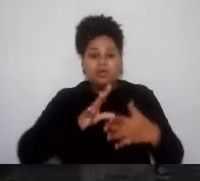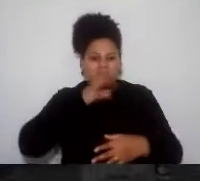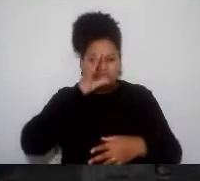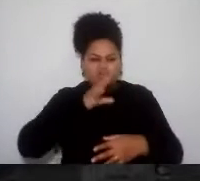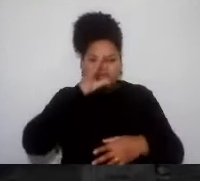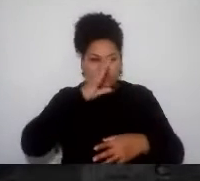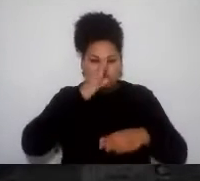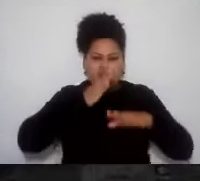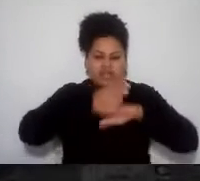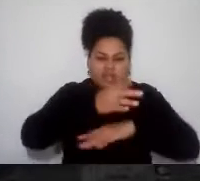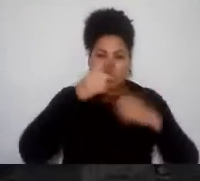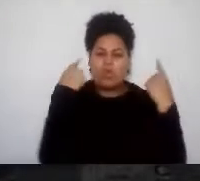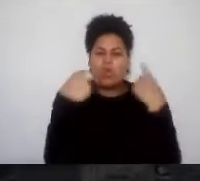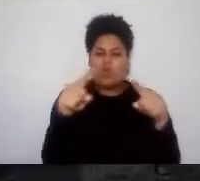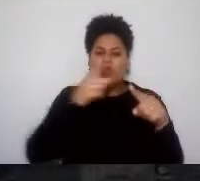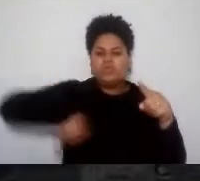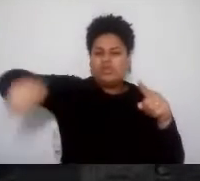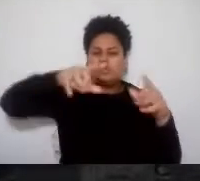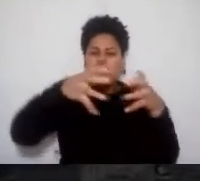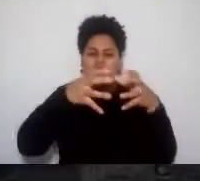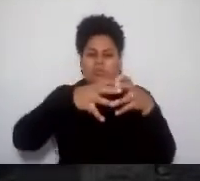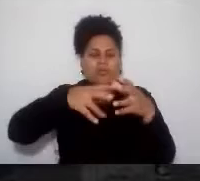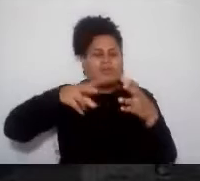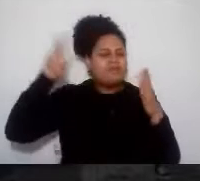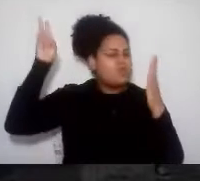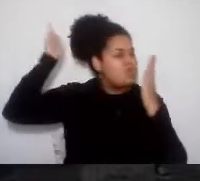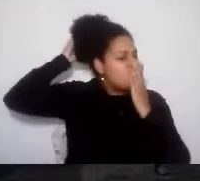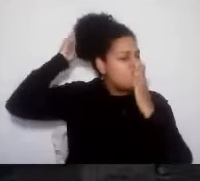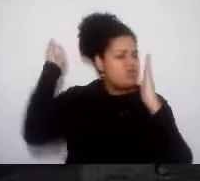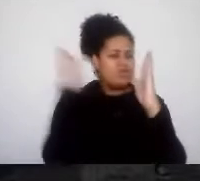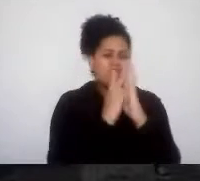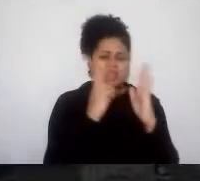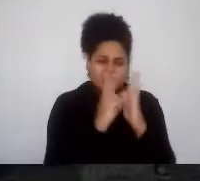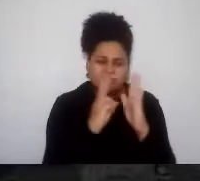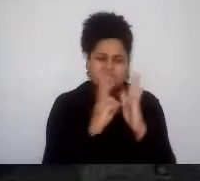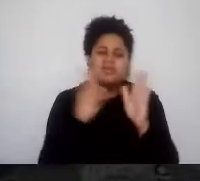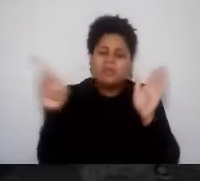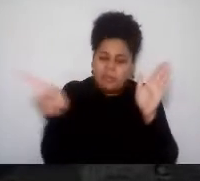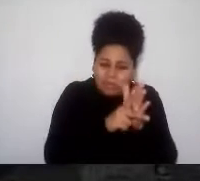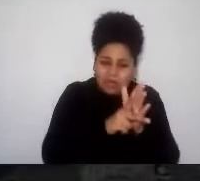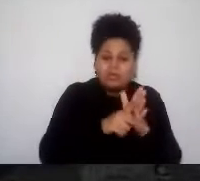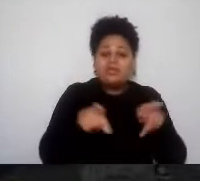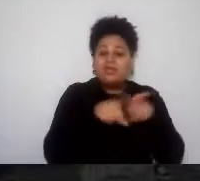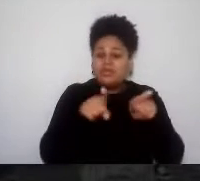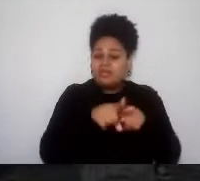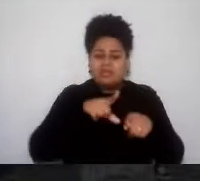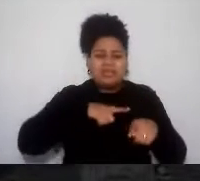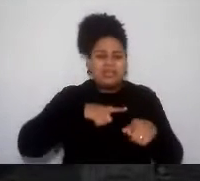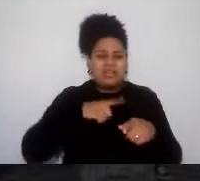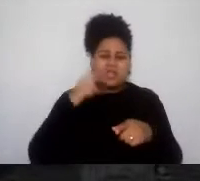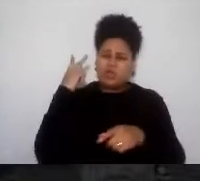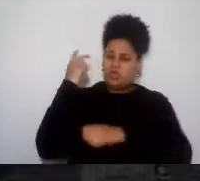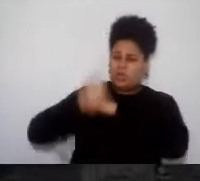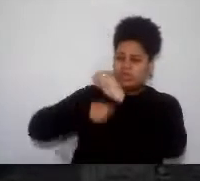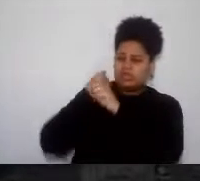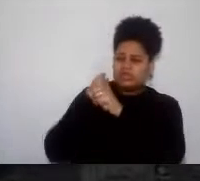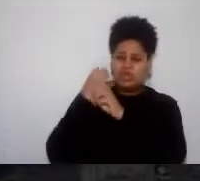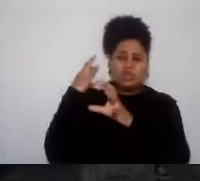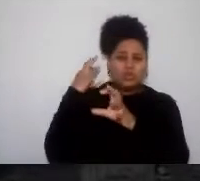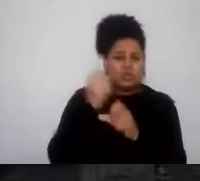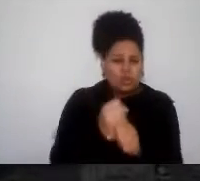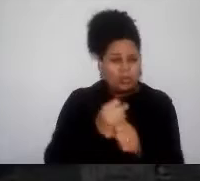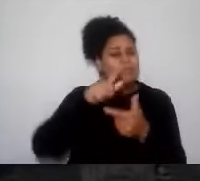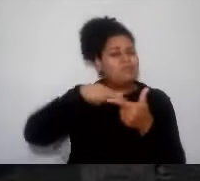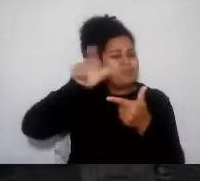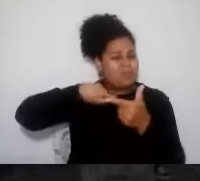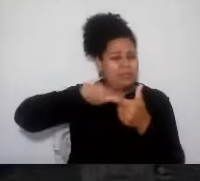povos indígenas, enfim, uma loucura que veio, principalmente nesses últimos 2 anos, de uma coisa